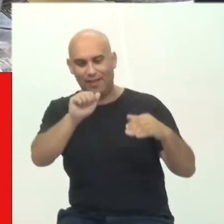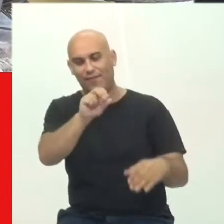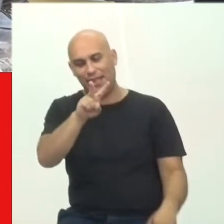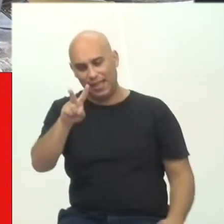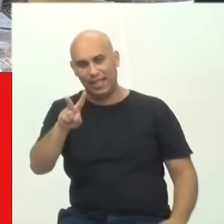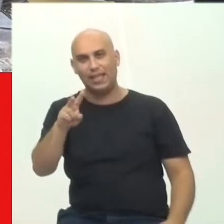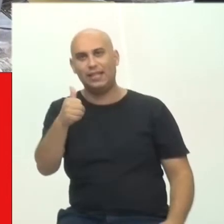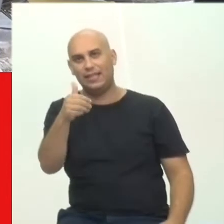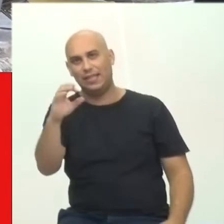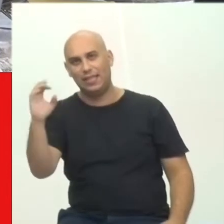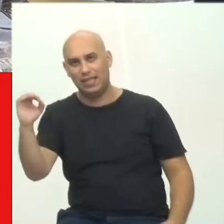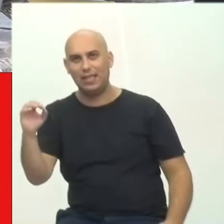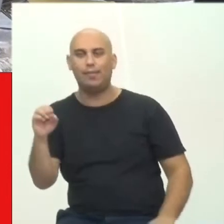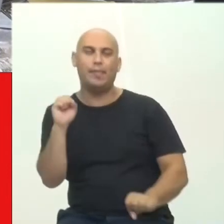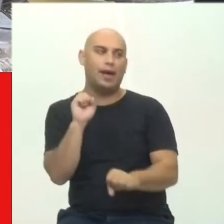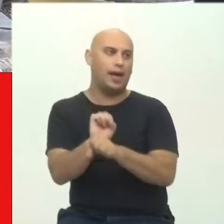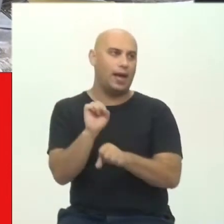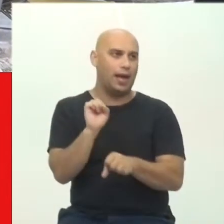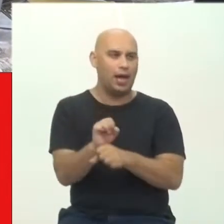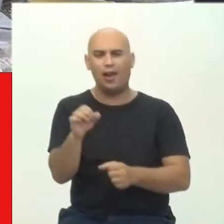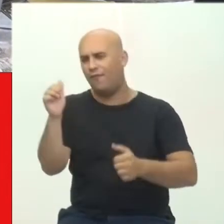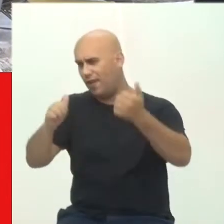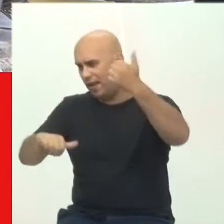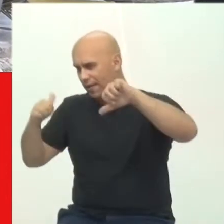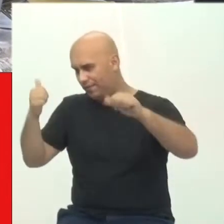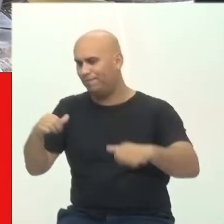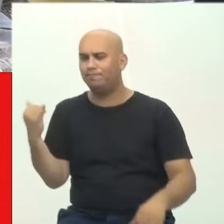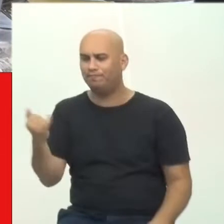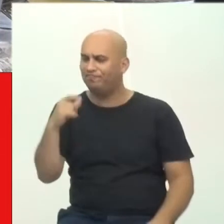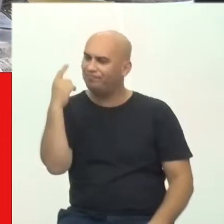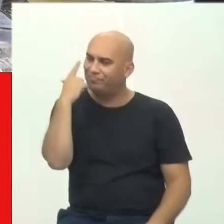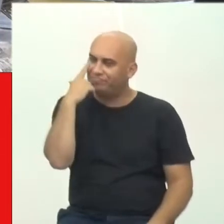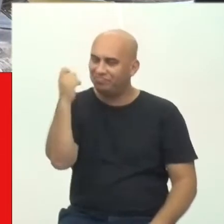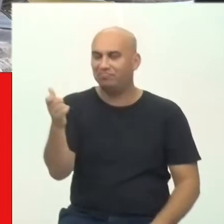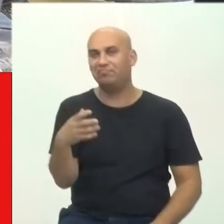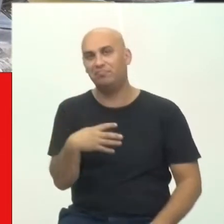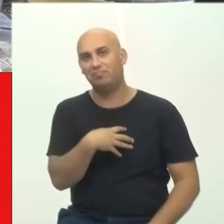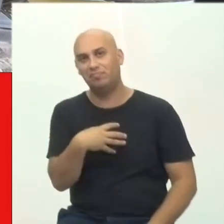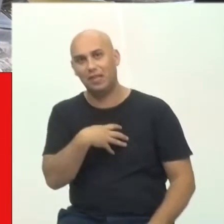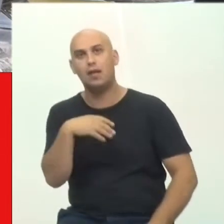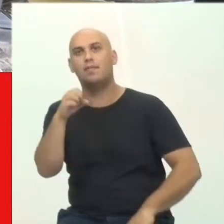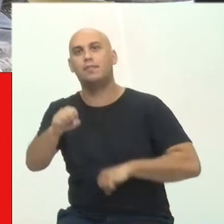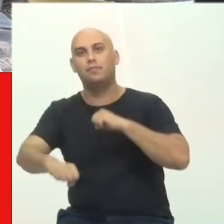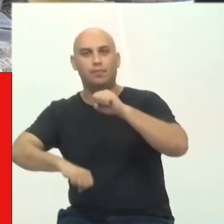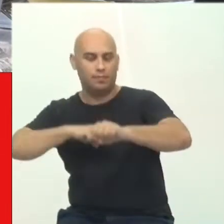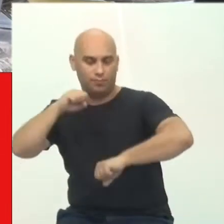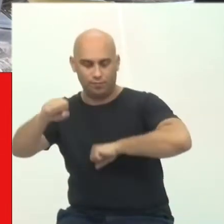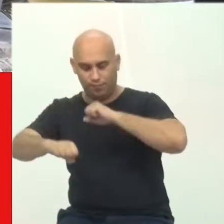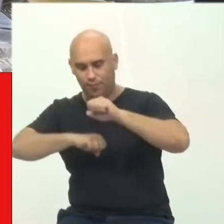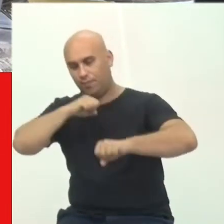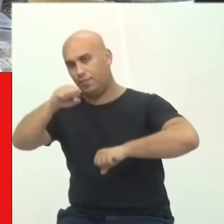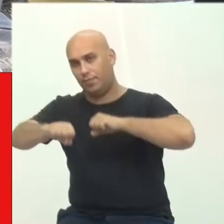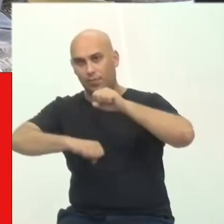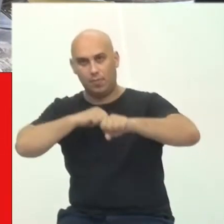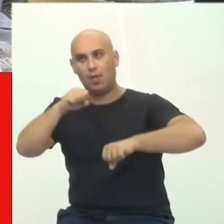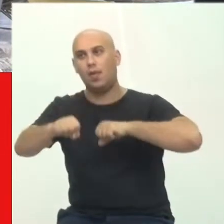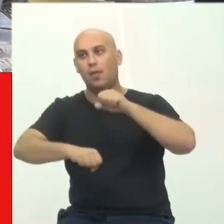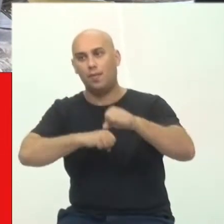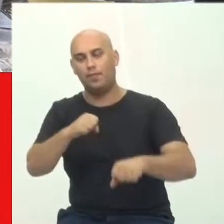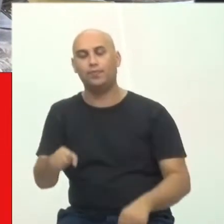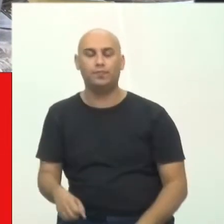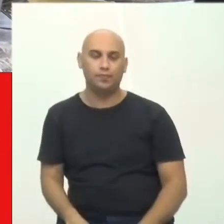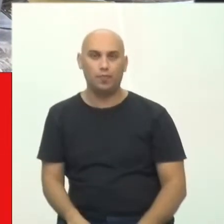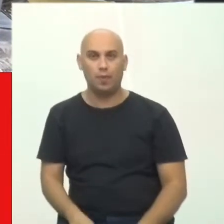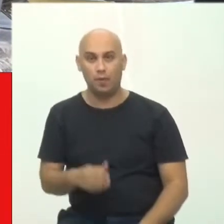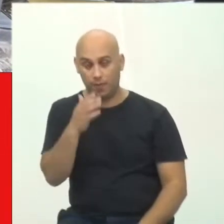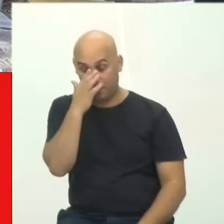parar e avaliar. Foi bem interessante essa sensação de pegar a bicicleta e caminhar. E ali foi imprescindível